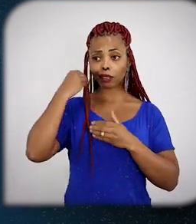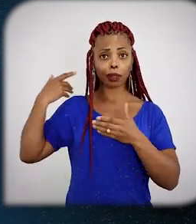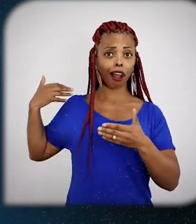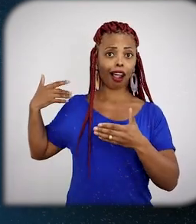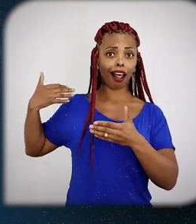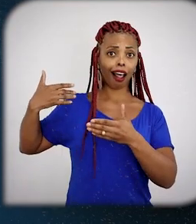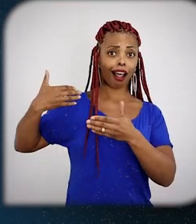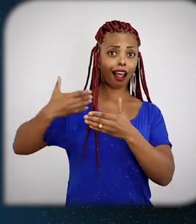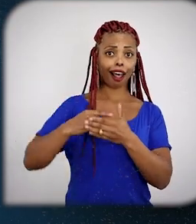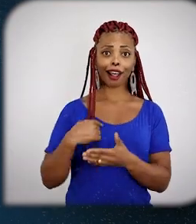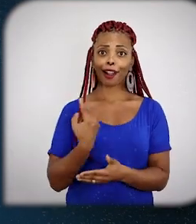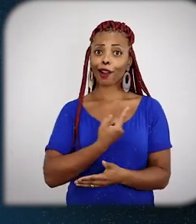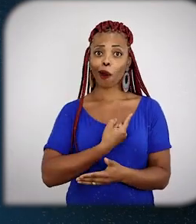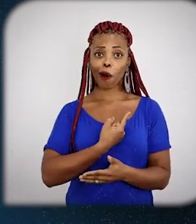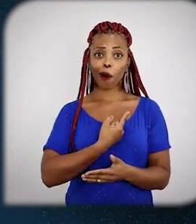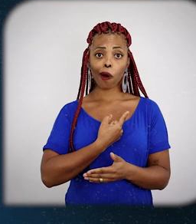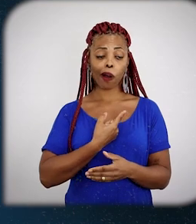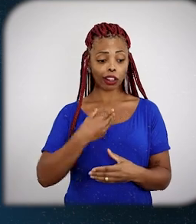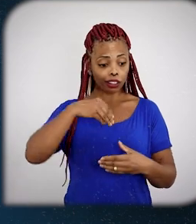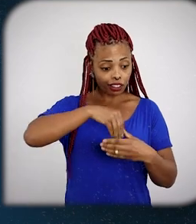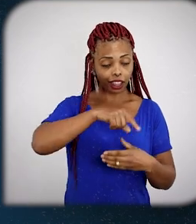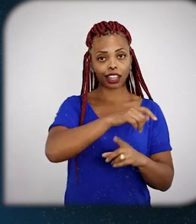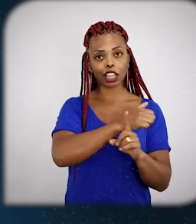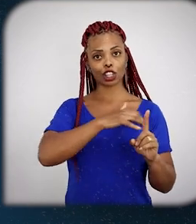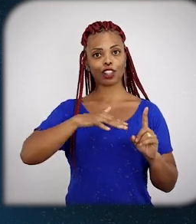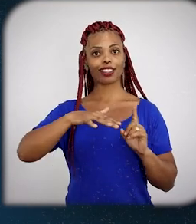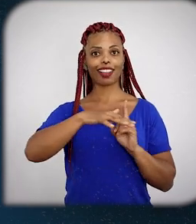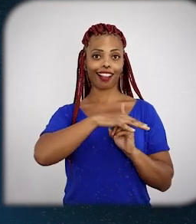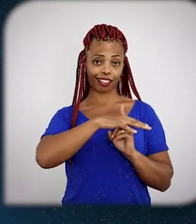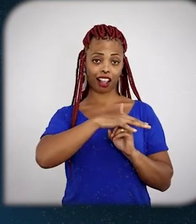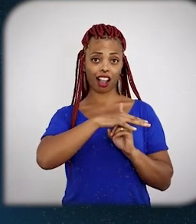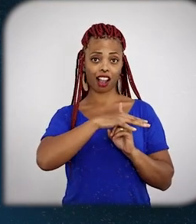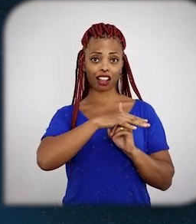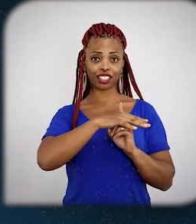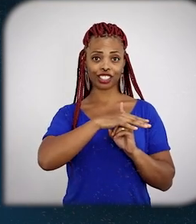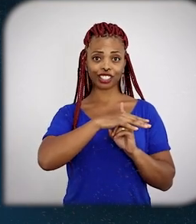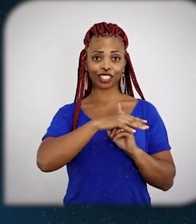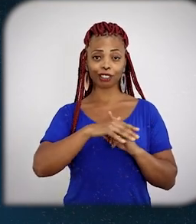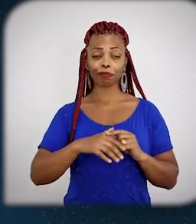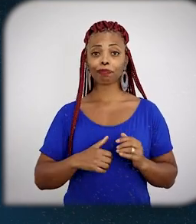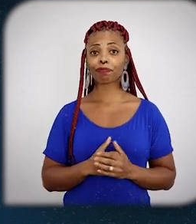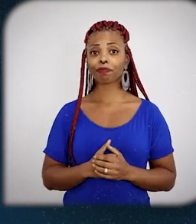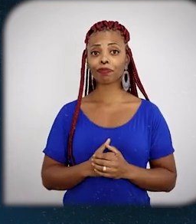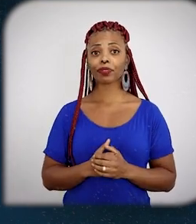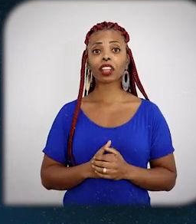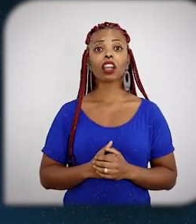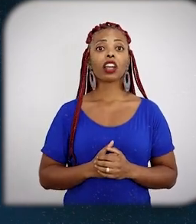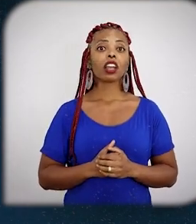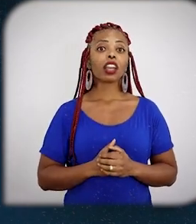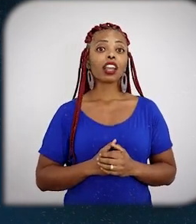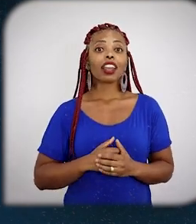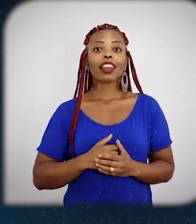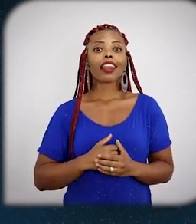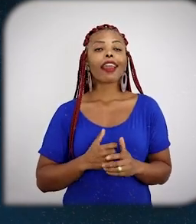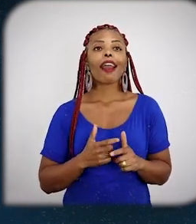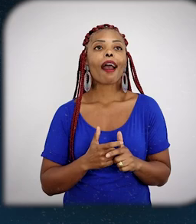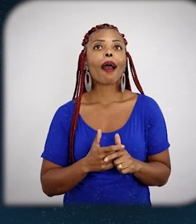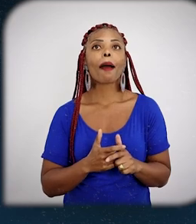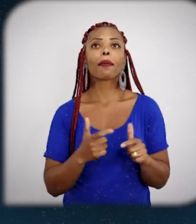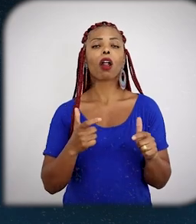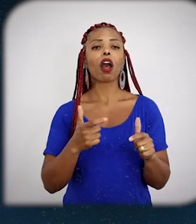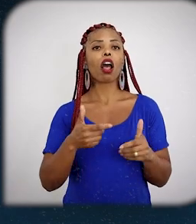da nossa trajetória, né? nessa sociedade. Sobretudo, nós temos